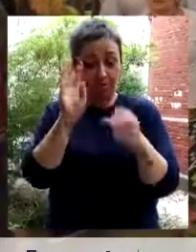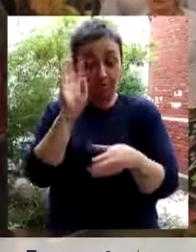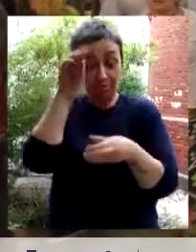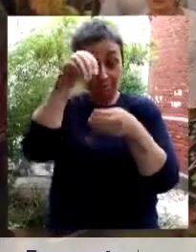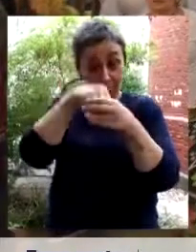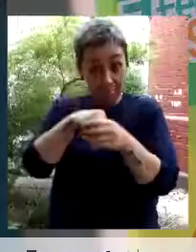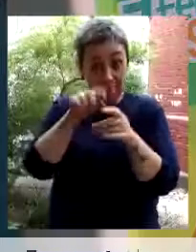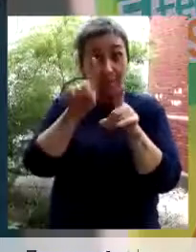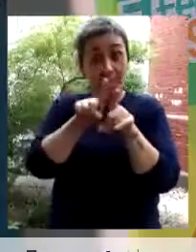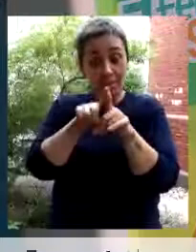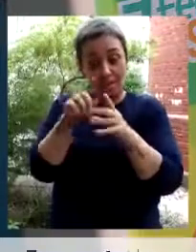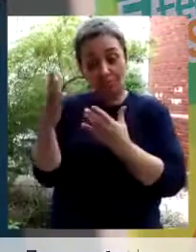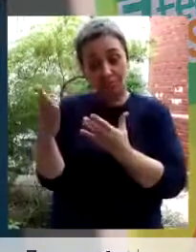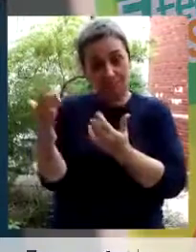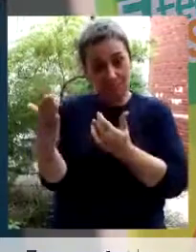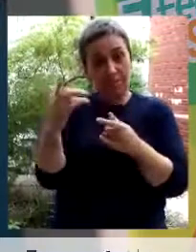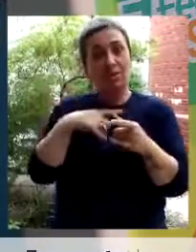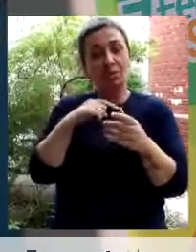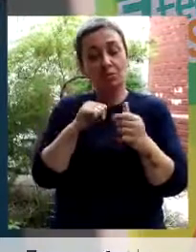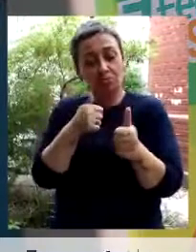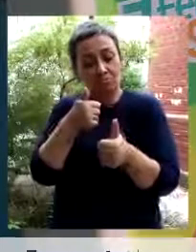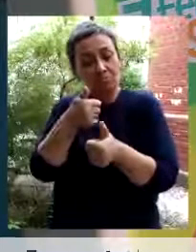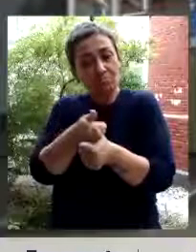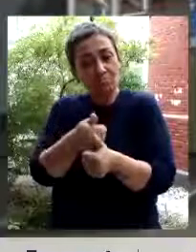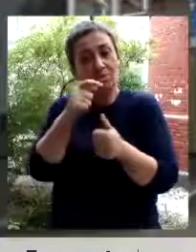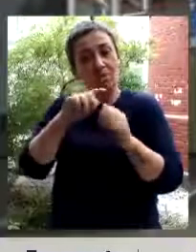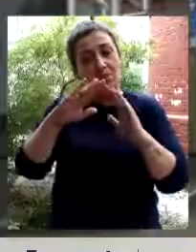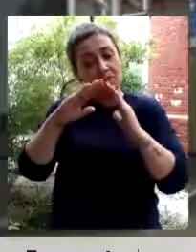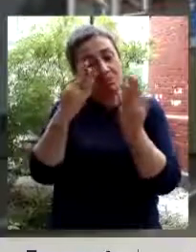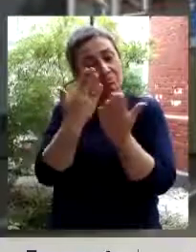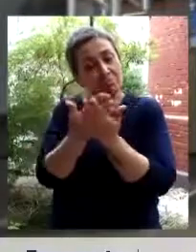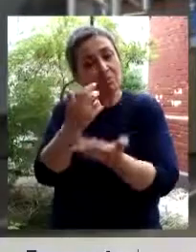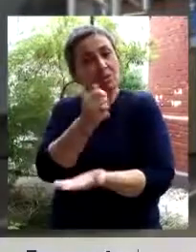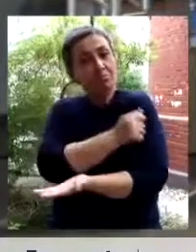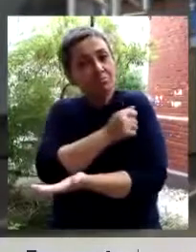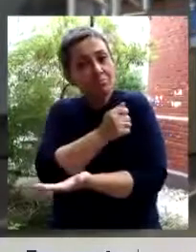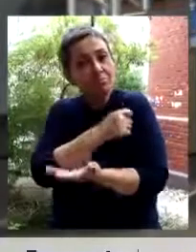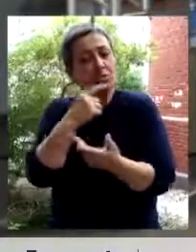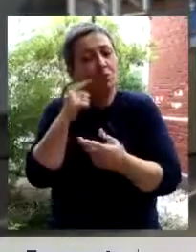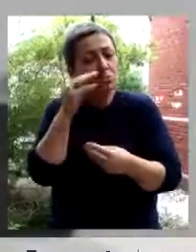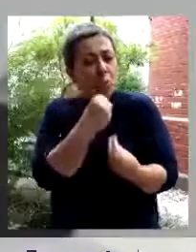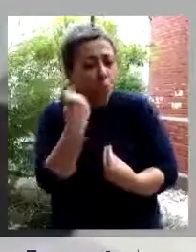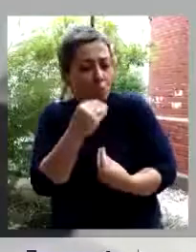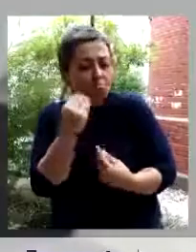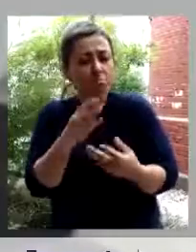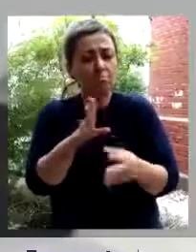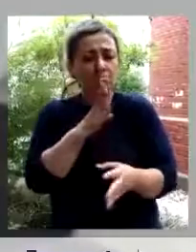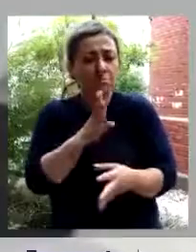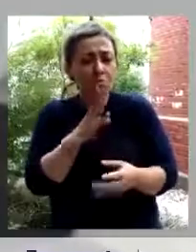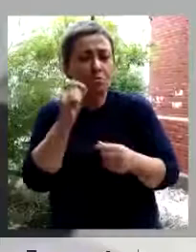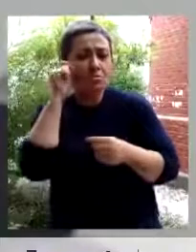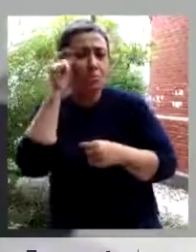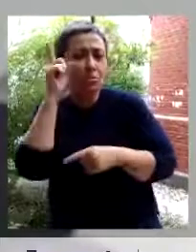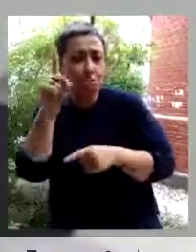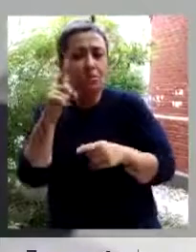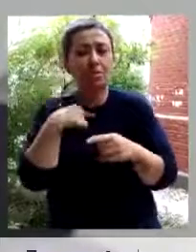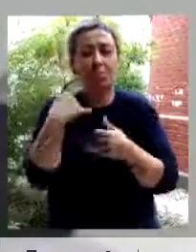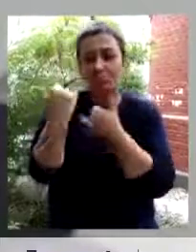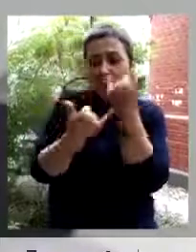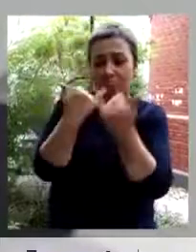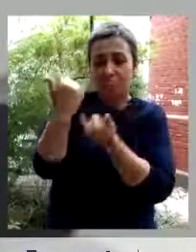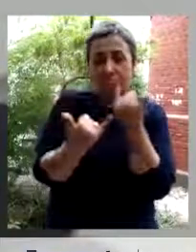Os integrantes da Casa do Jovem aproximaram os estudantes das oportunidades de conhecimento, cultura